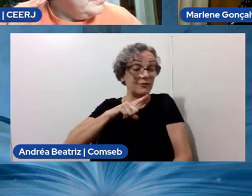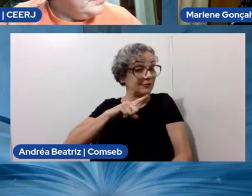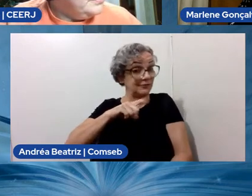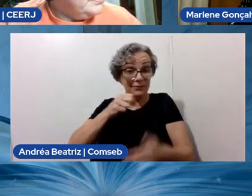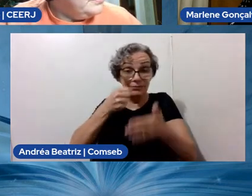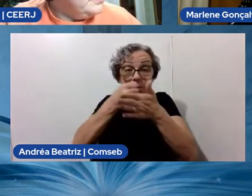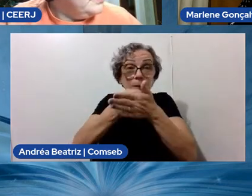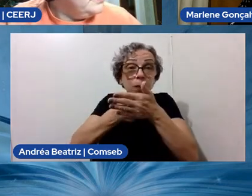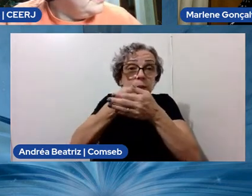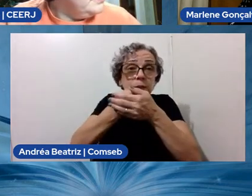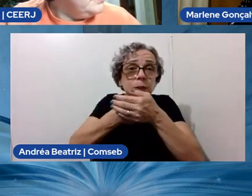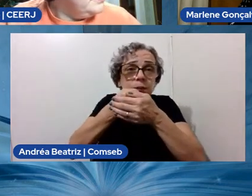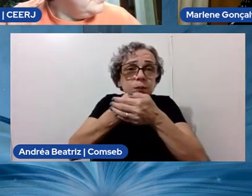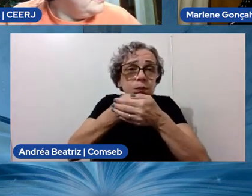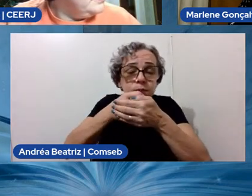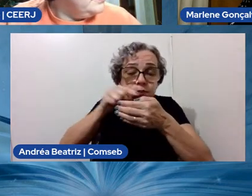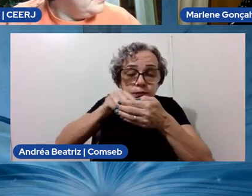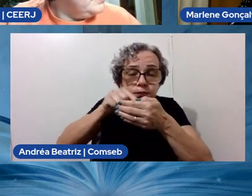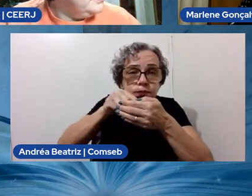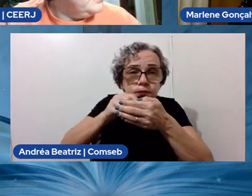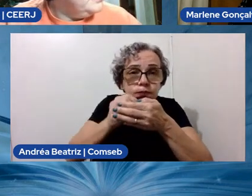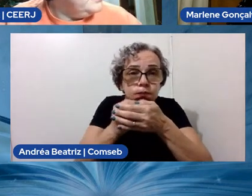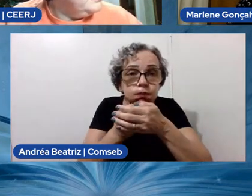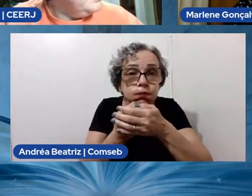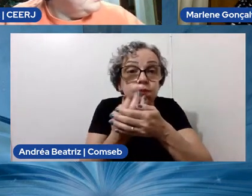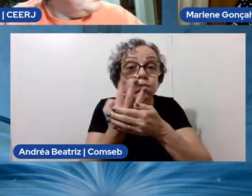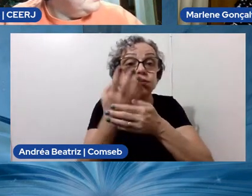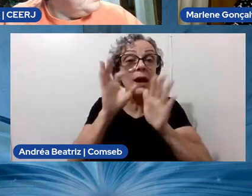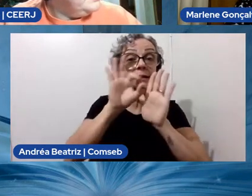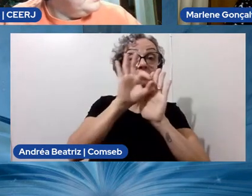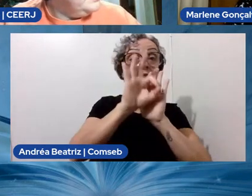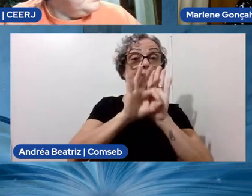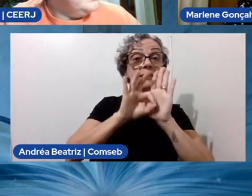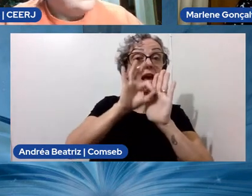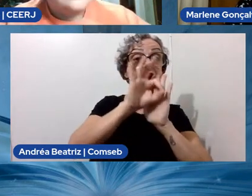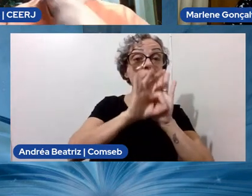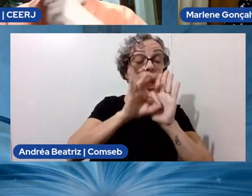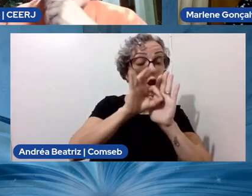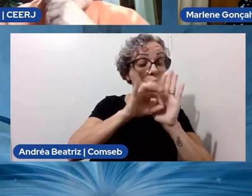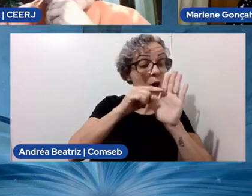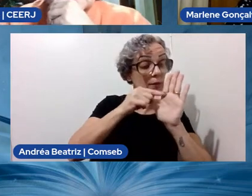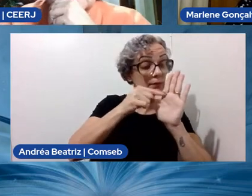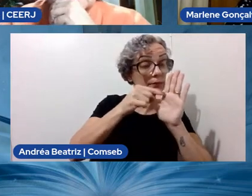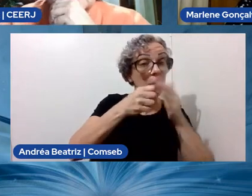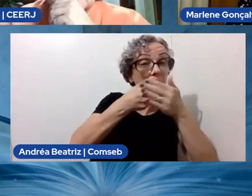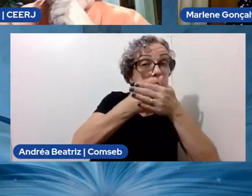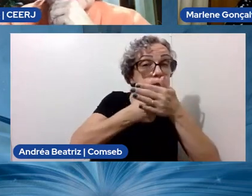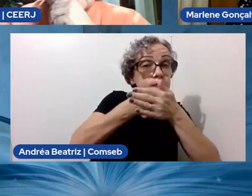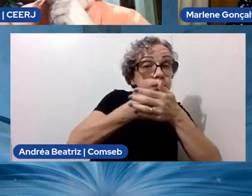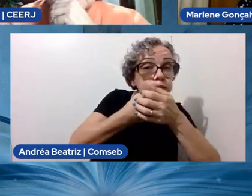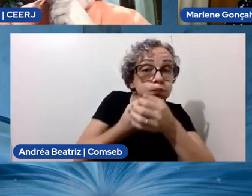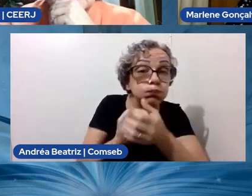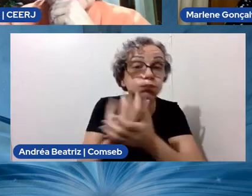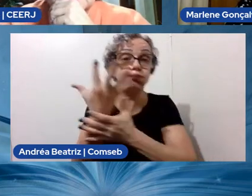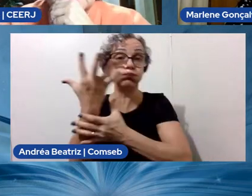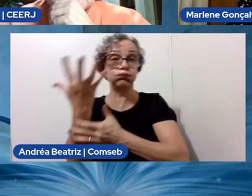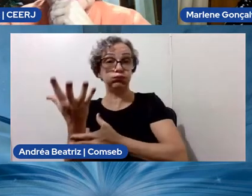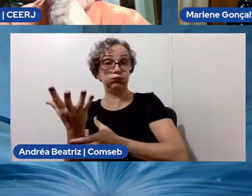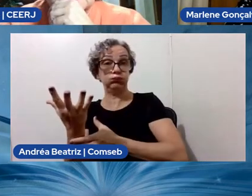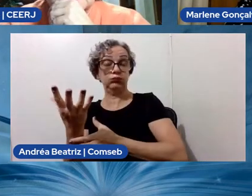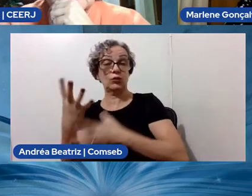da célula clonou-se uma ovelha. Que célula foi essa? Normalmente é uma